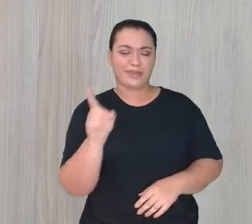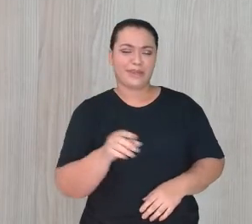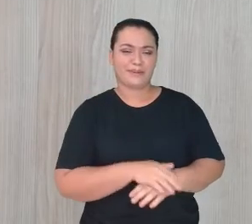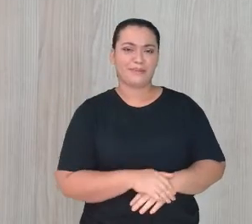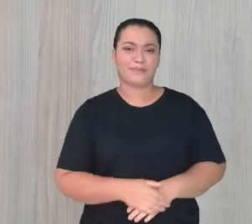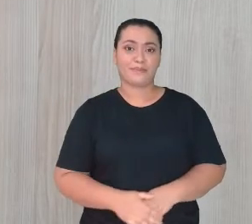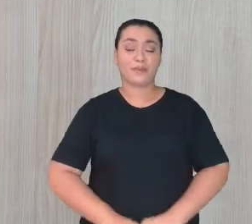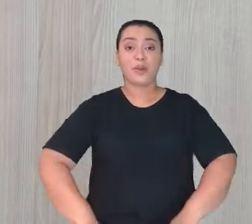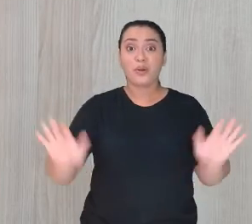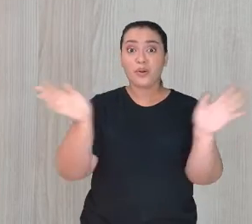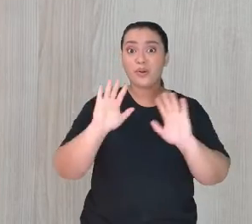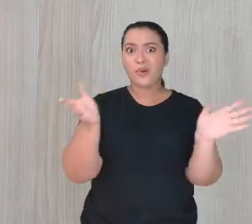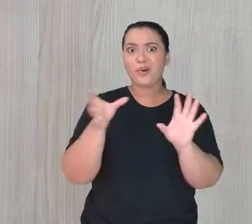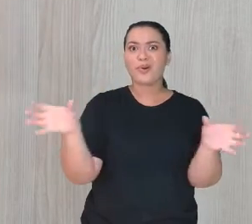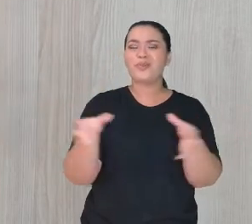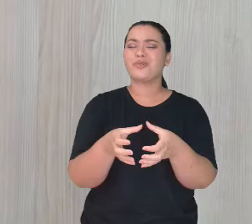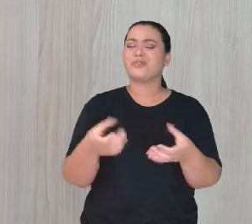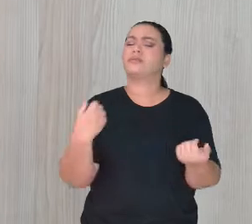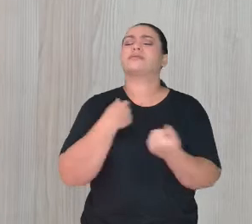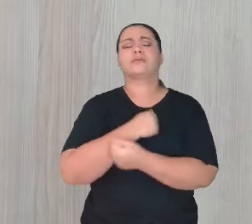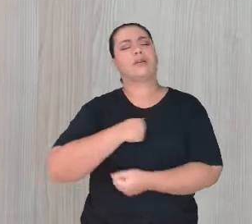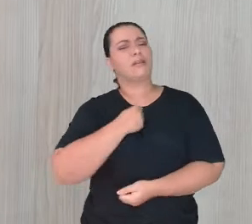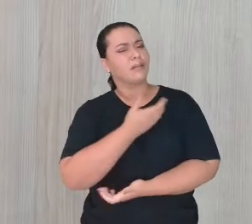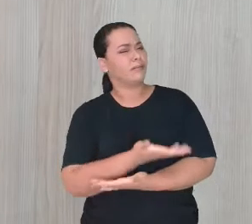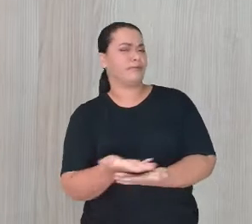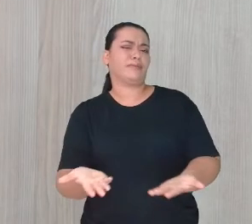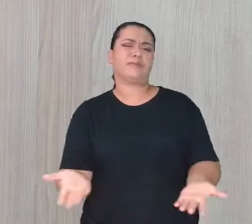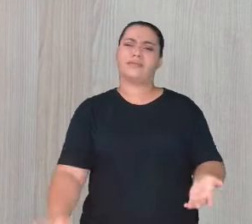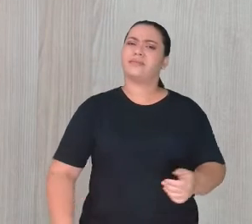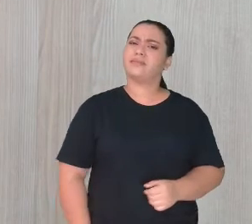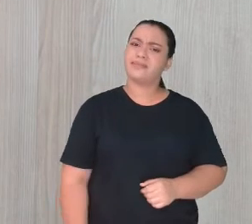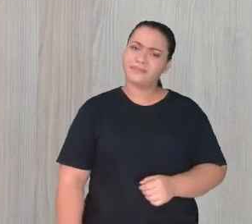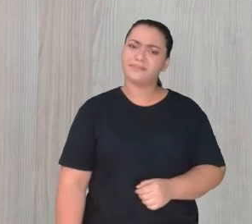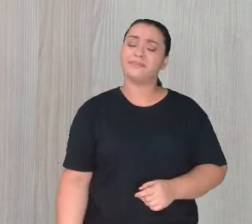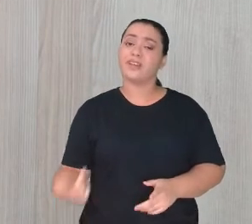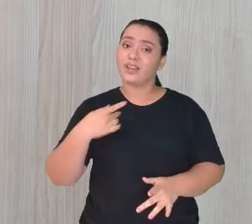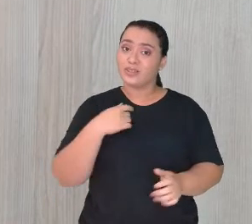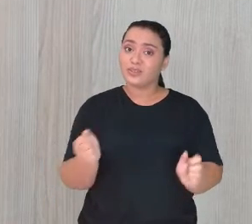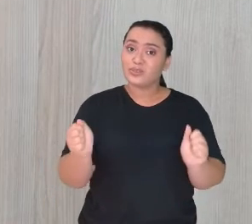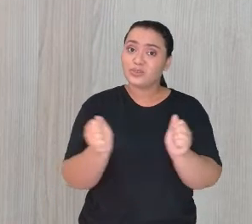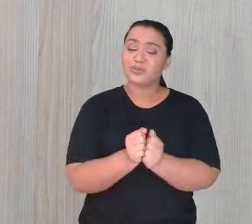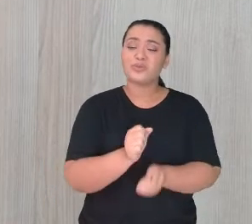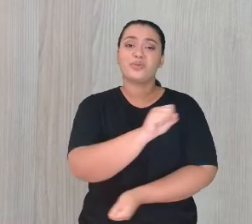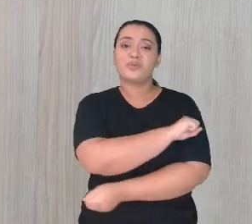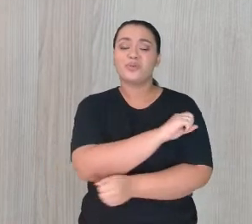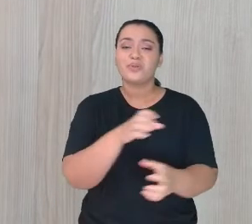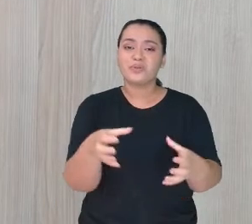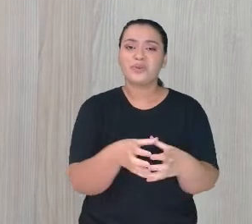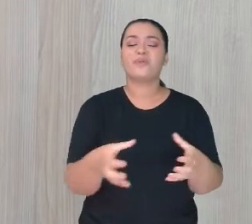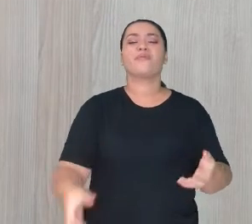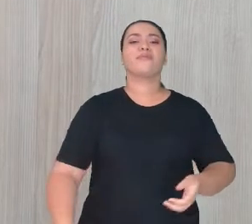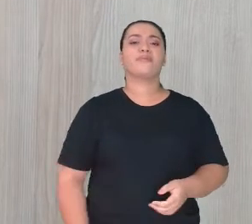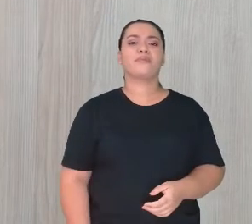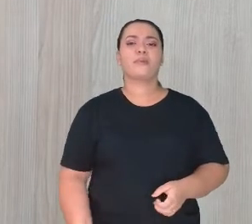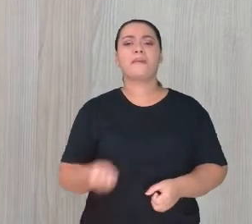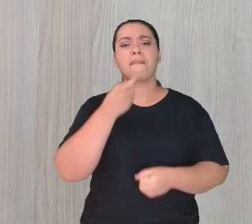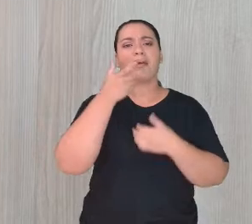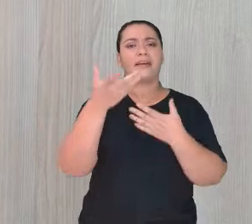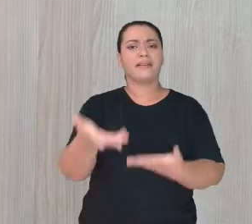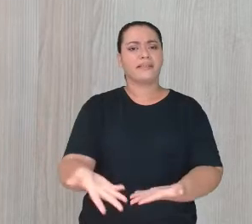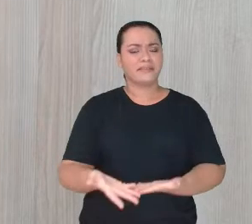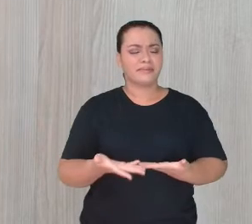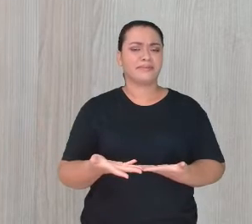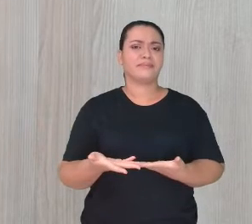Fala, galerinha. Saudade de vocês, pô. Eita. Tá aqui com a turma do 8º ano. Sejam muito